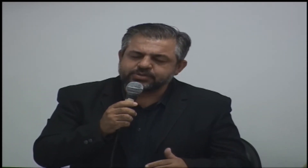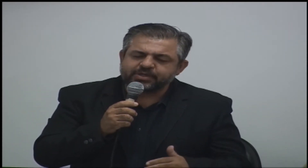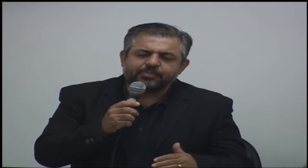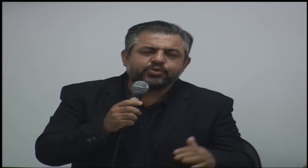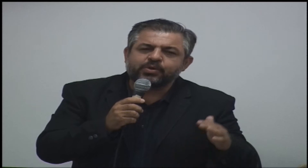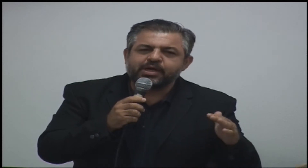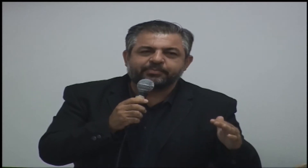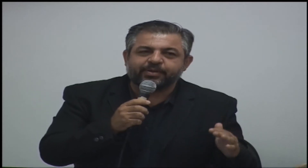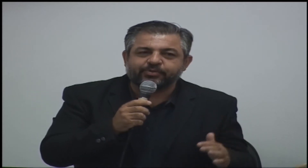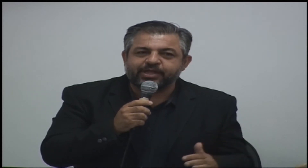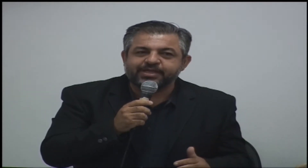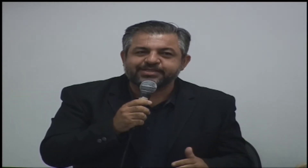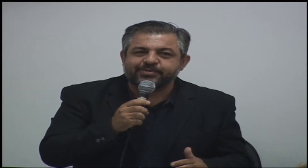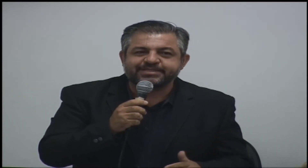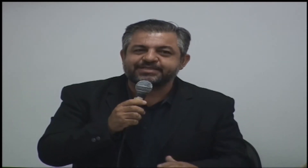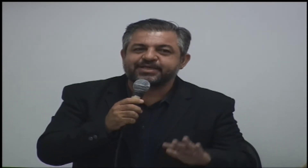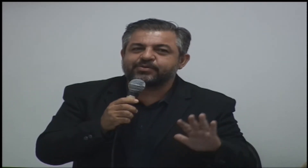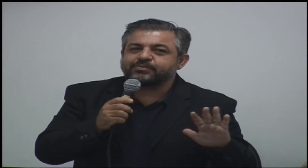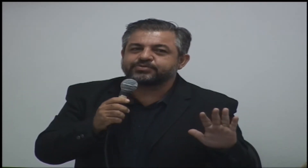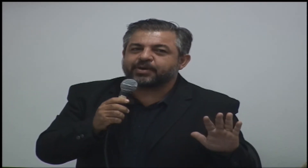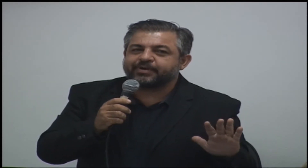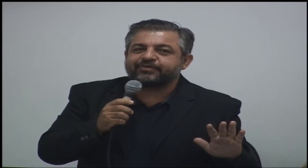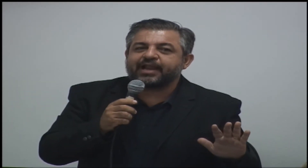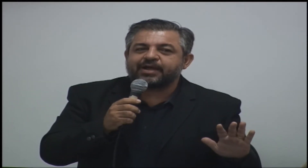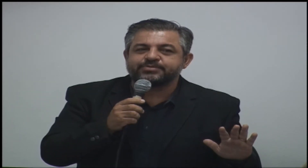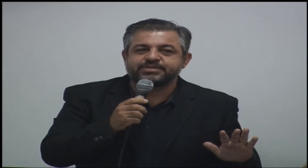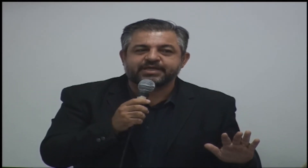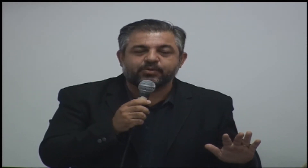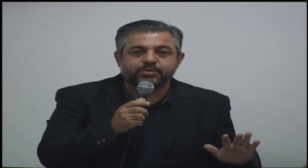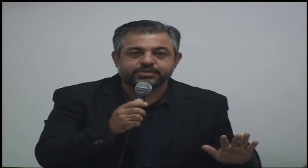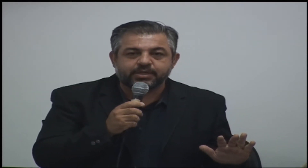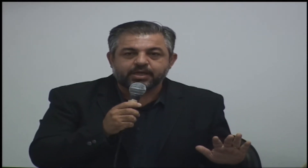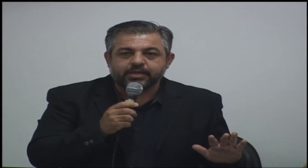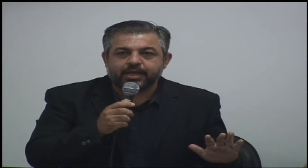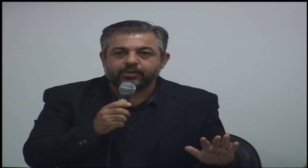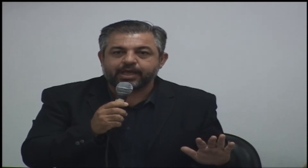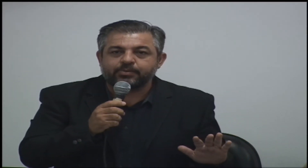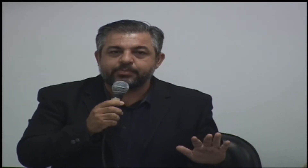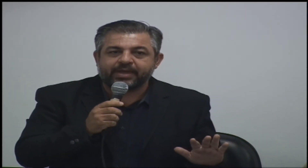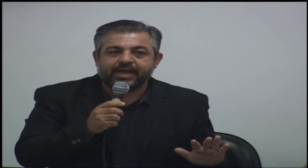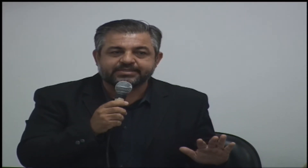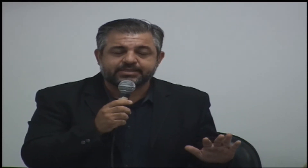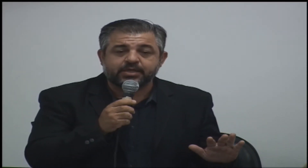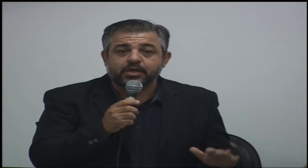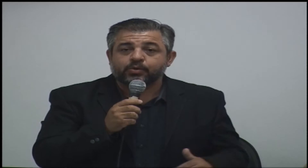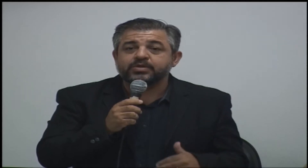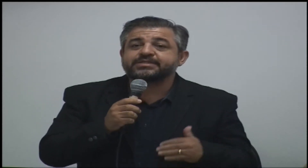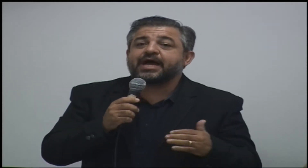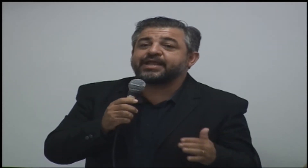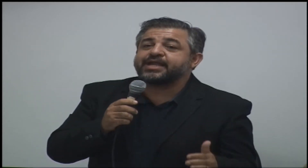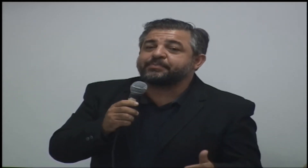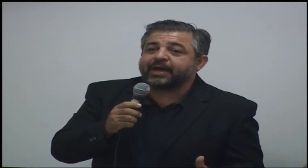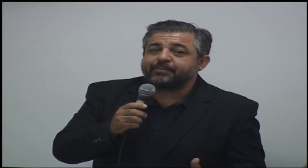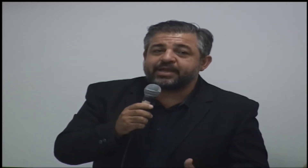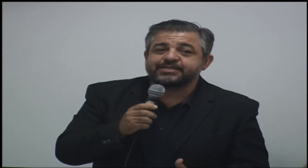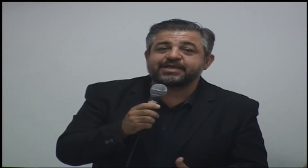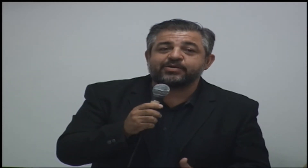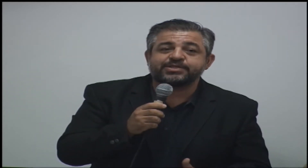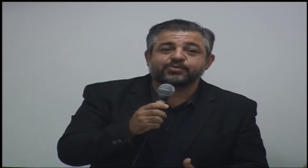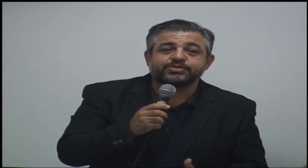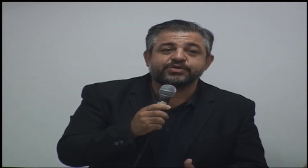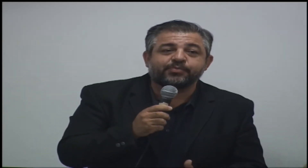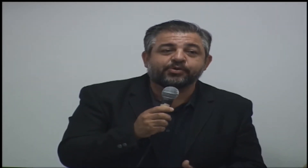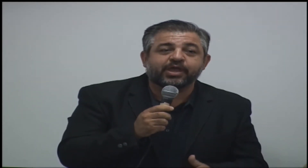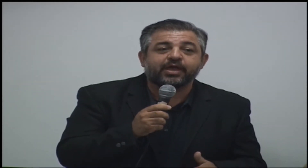Aqui a discussão é muito ampla, poderia ter uma sessão só para falarmos de saúde, né? Eu quero me pegar assim, gostaria de parabenizar